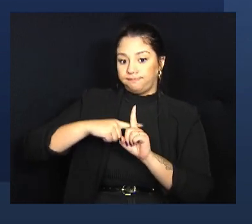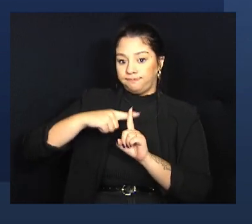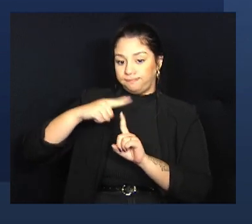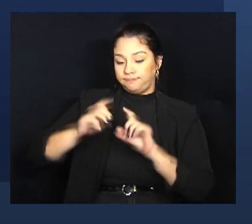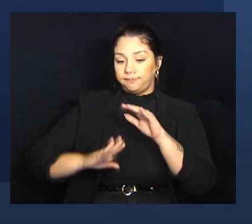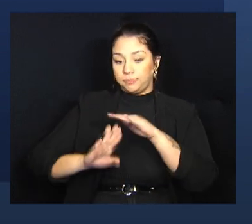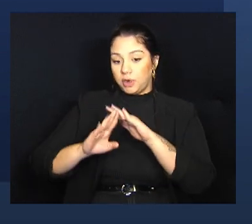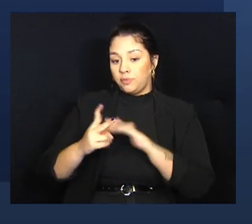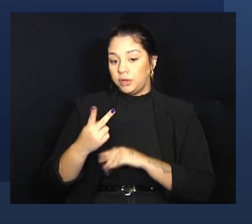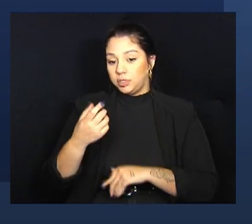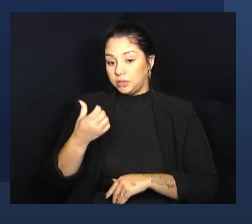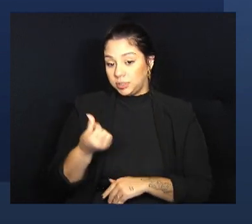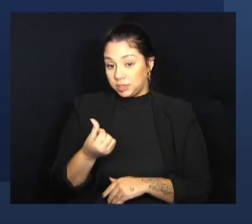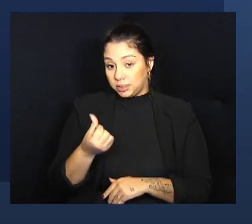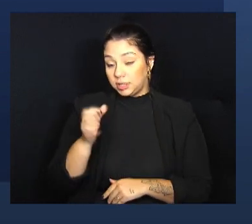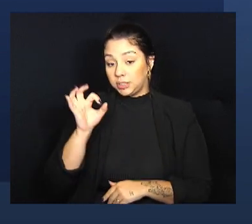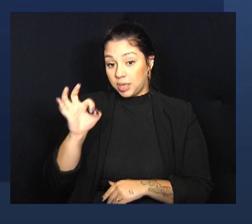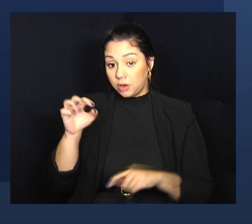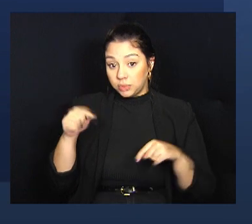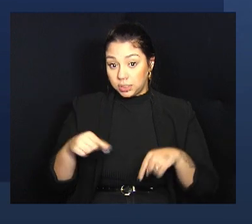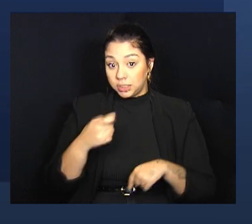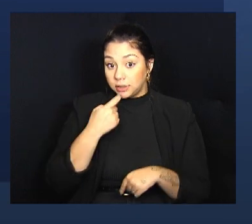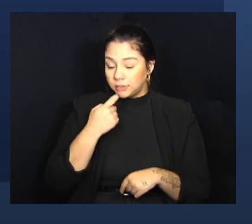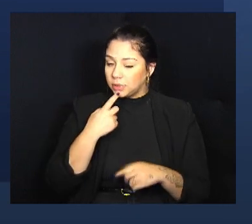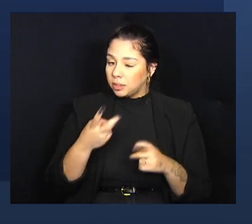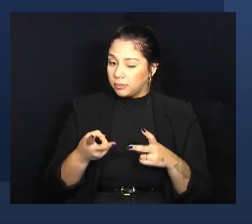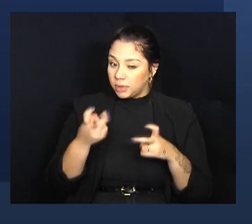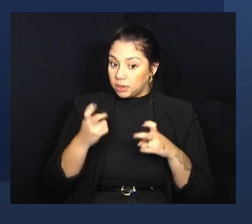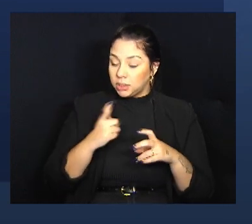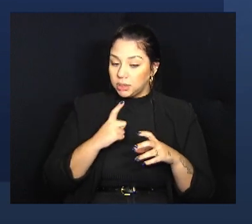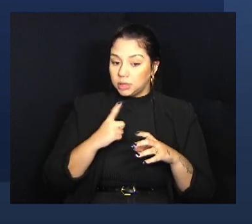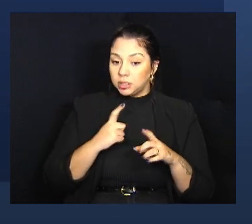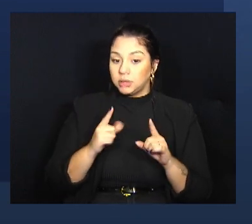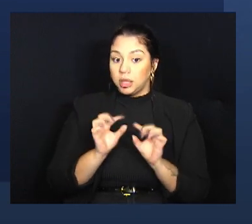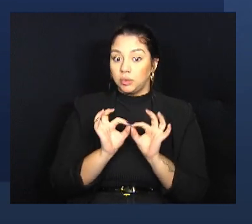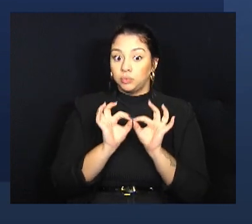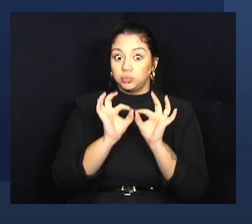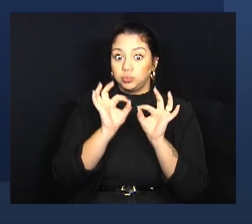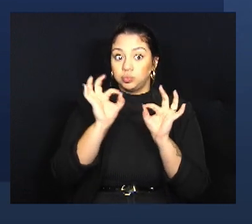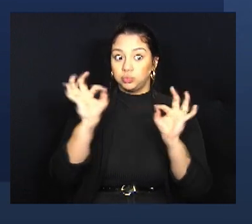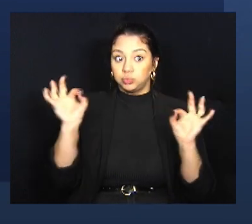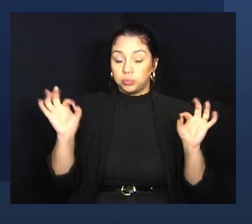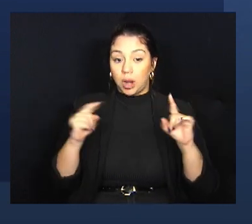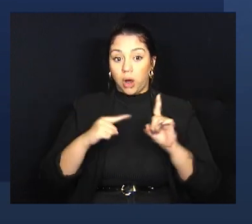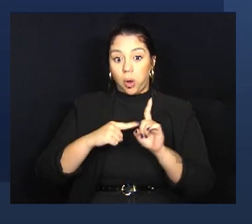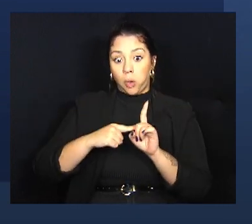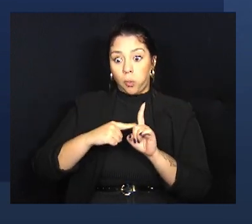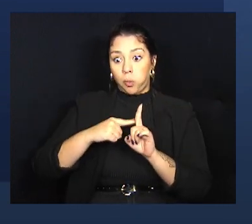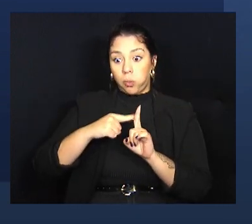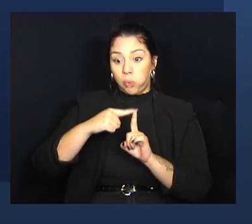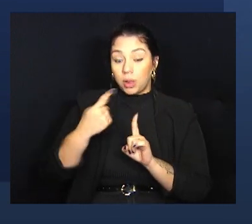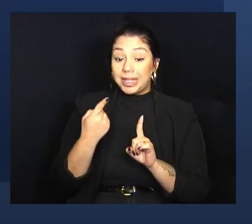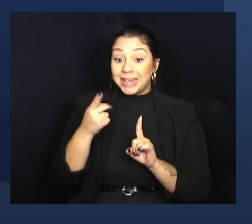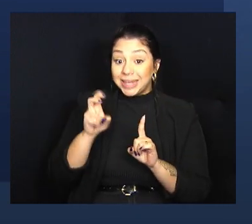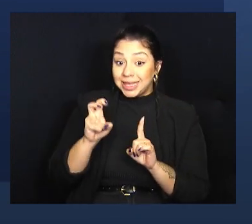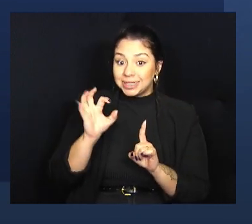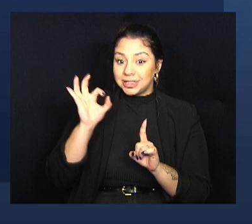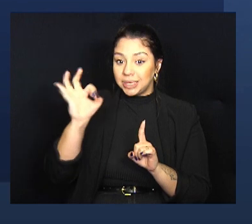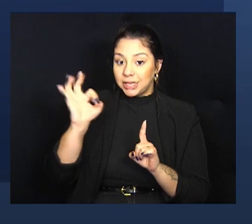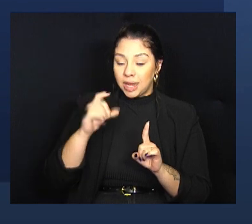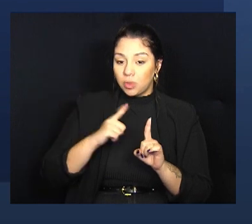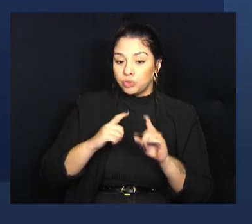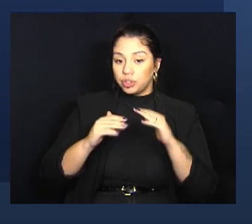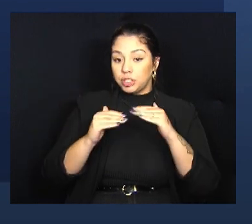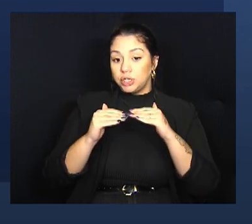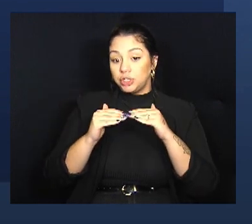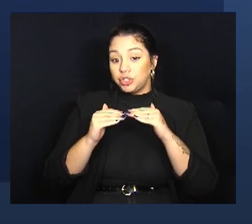graus na cidade de Campinas. Perceba essa amplitude térmica, né? 15 graus de diferença entre a mínima